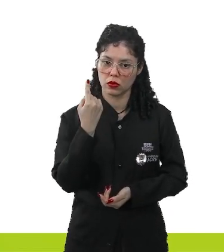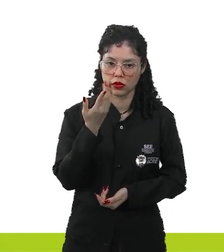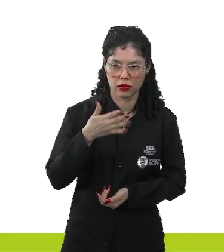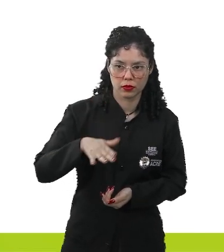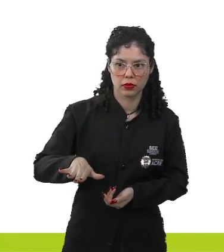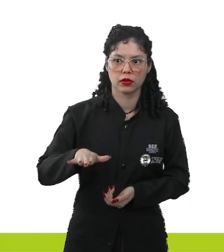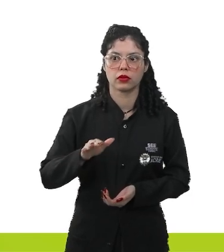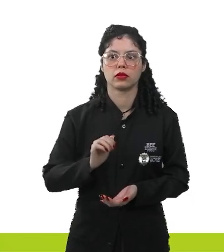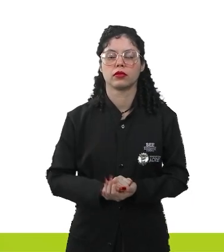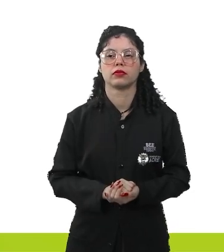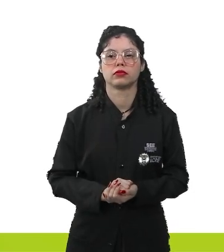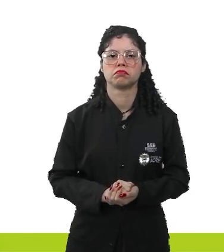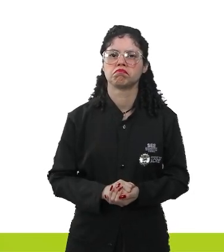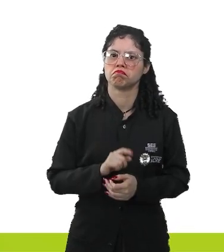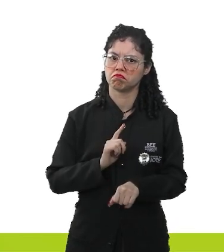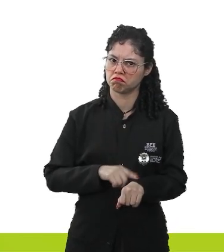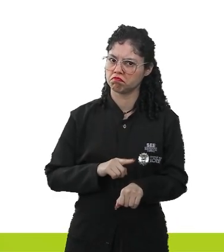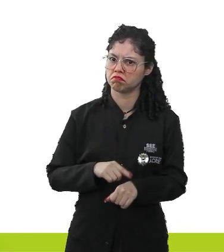meia, bastante, hein?